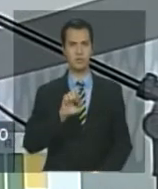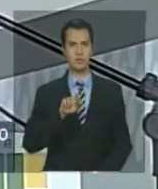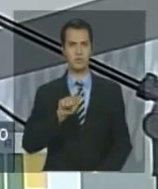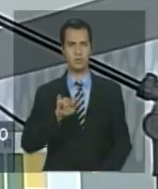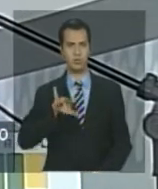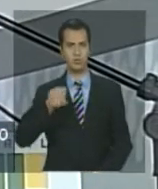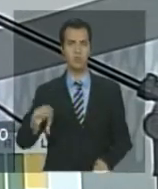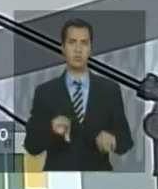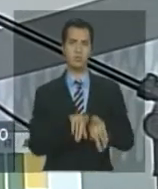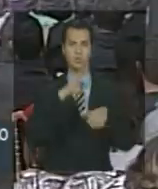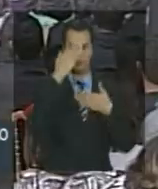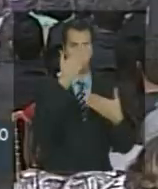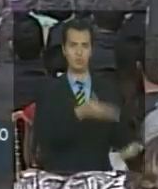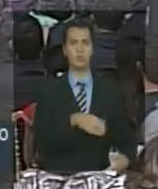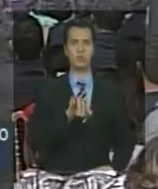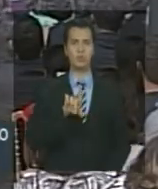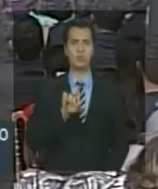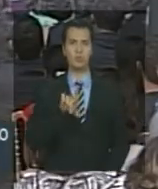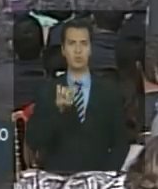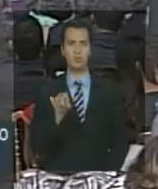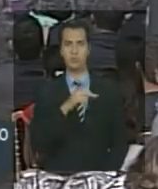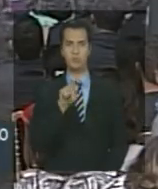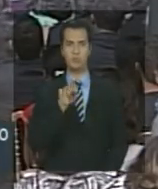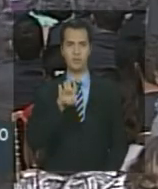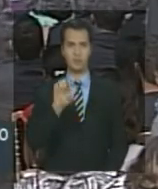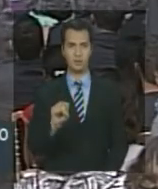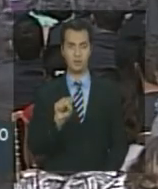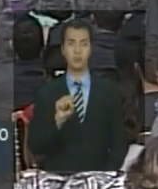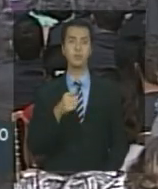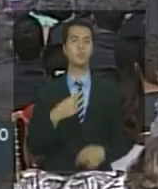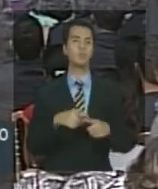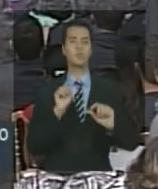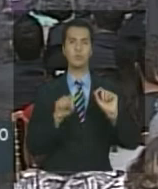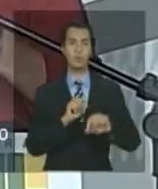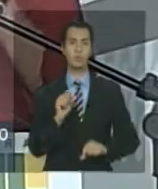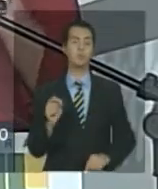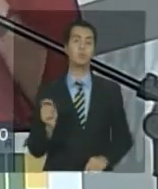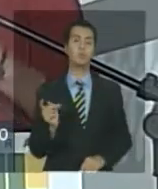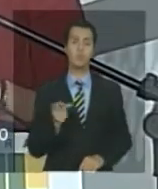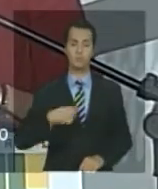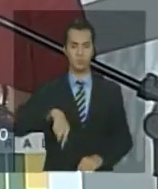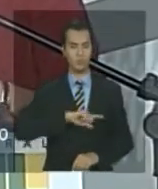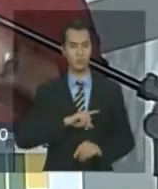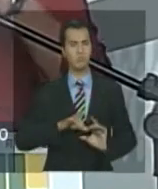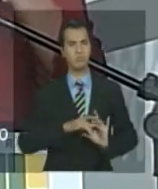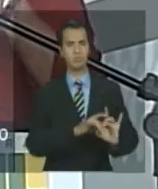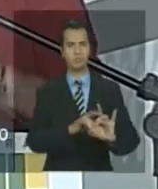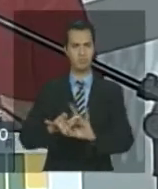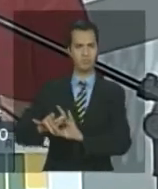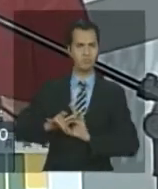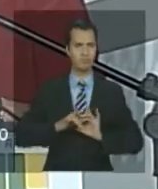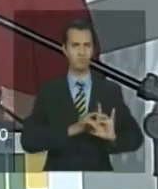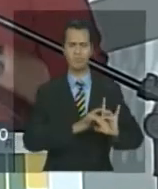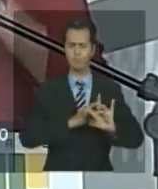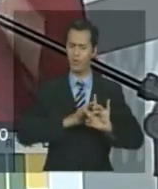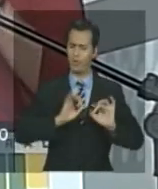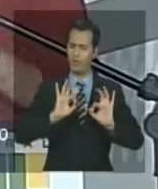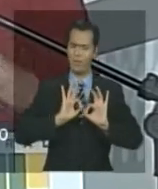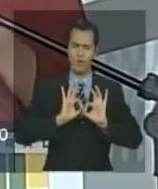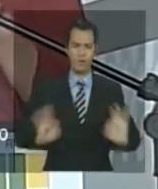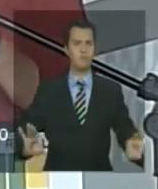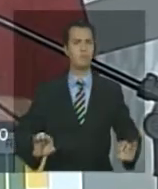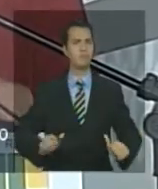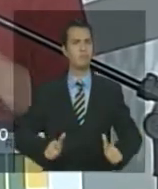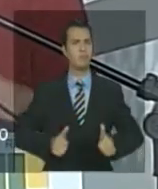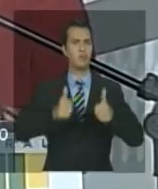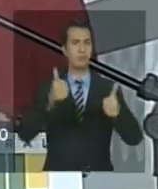agradecendo ao Eduardo Paes, por uma das melhores relações de parceria que